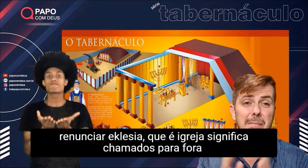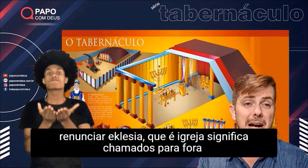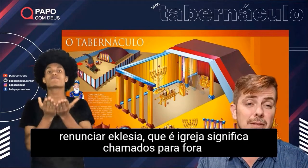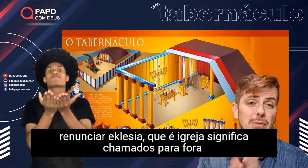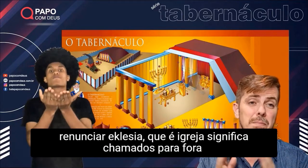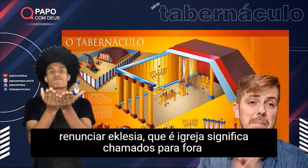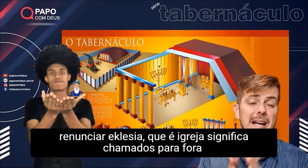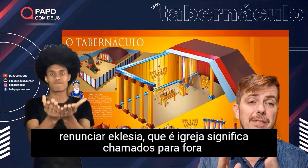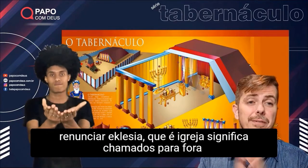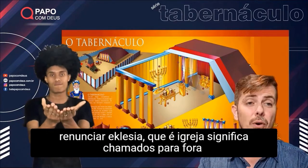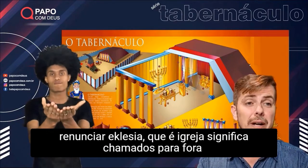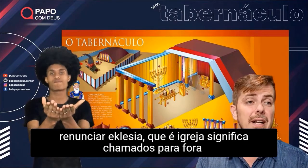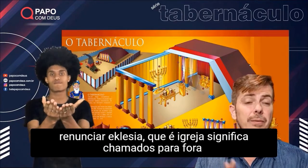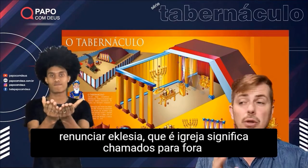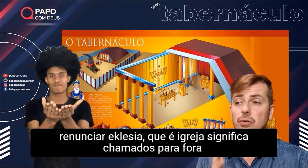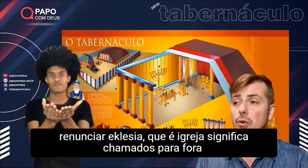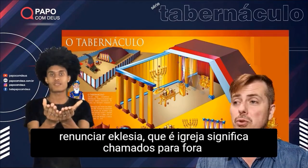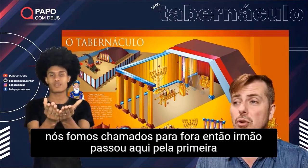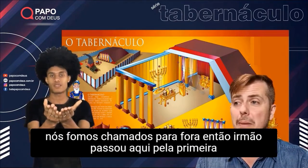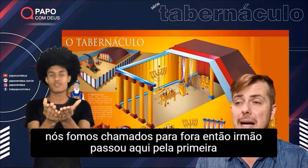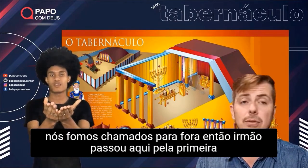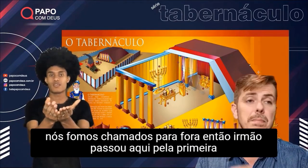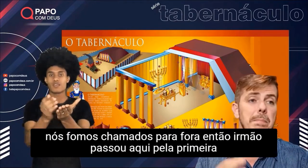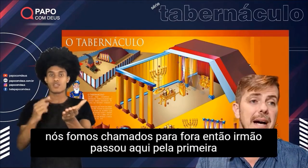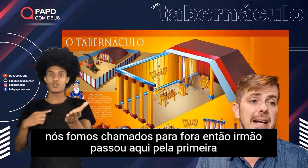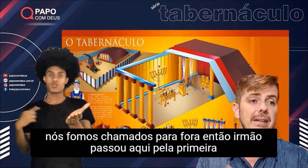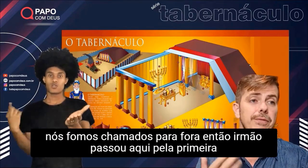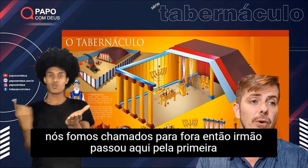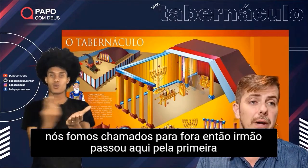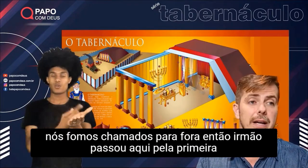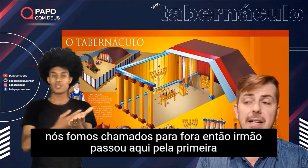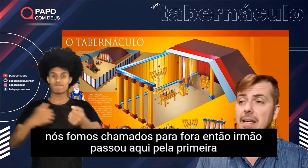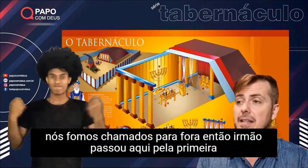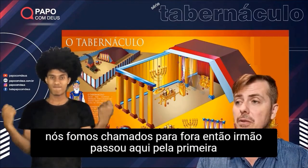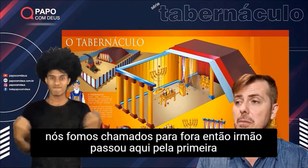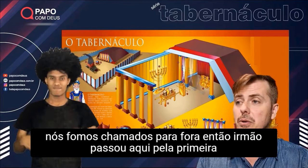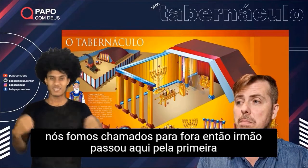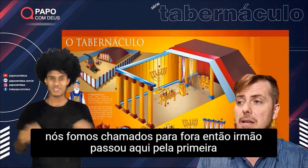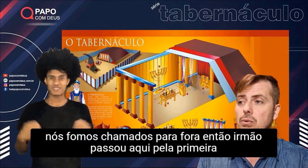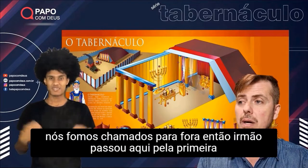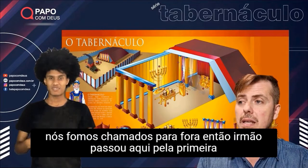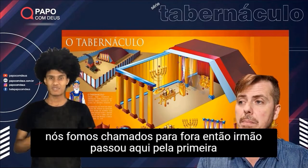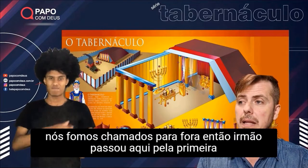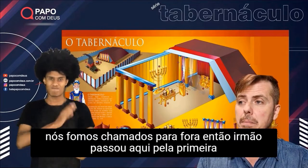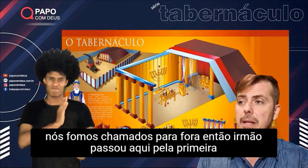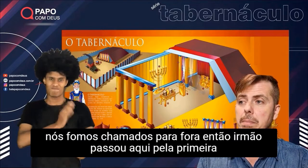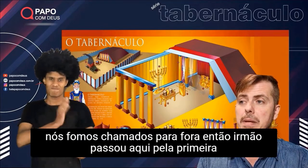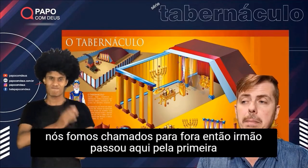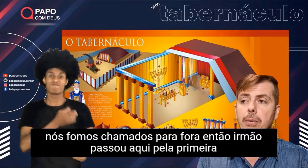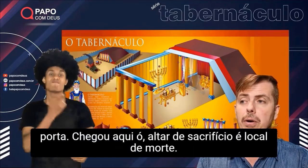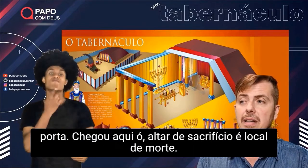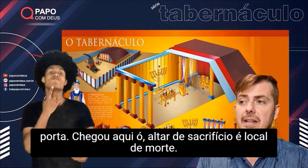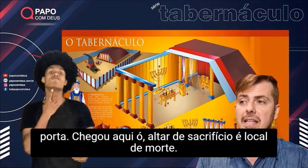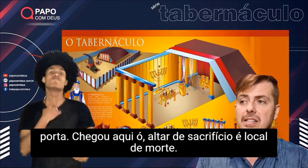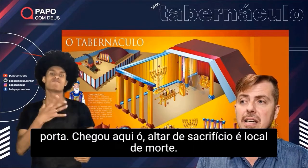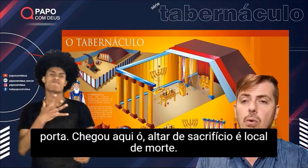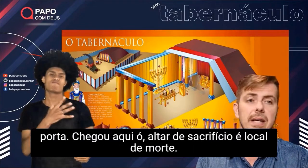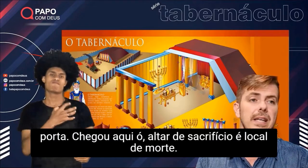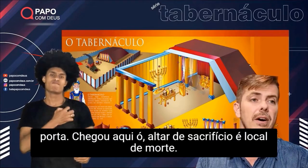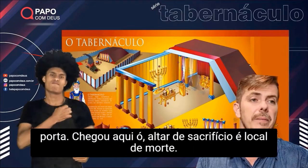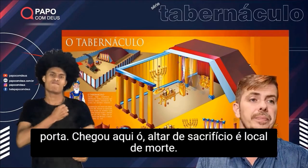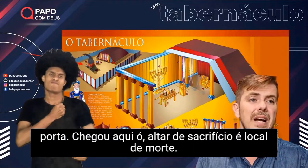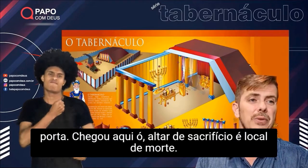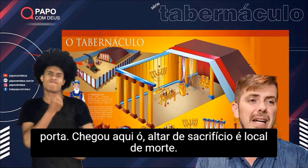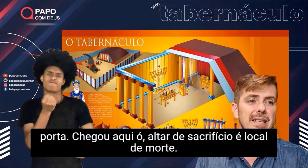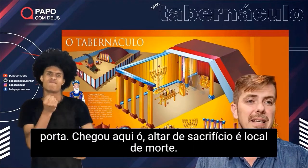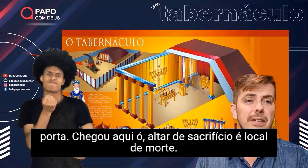significa chamados para fora. Nós fomos chamados para fora. Então, irmãos, passou aqui pela primeira porta e chegou